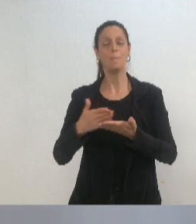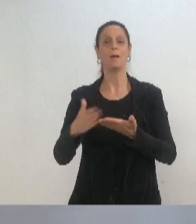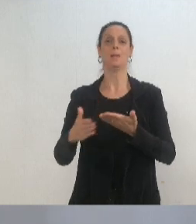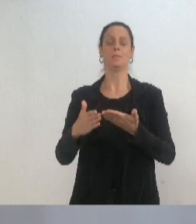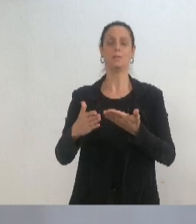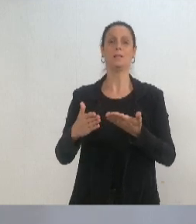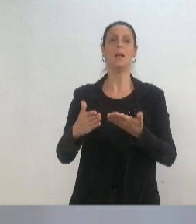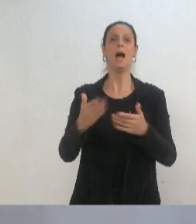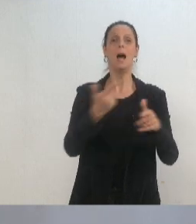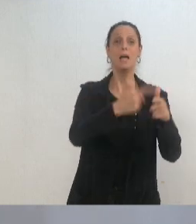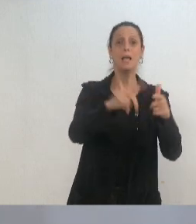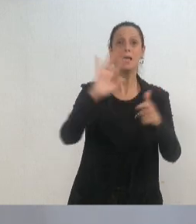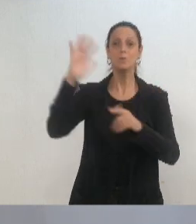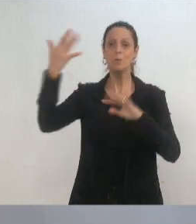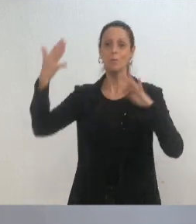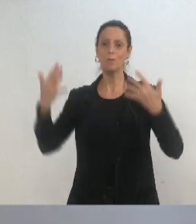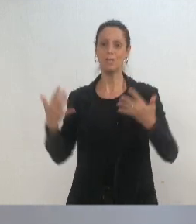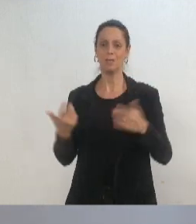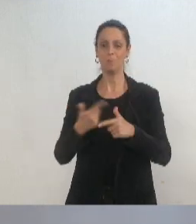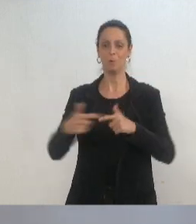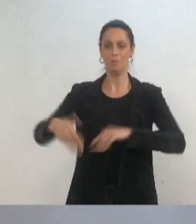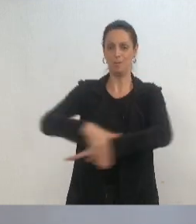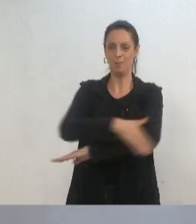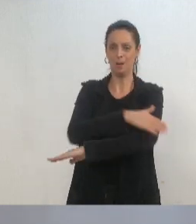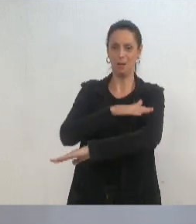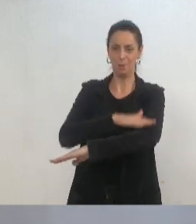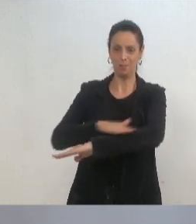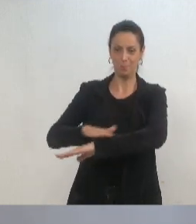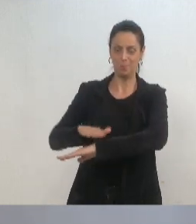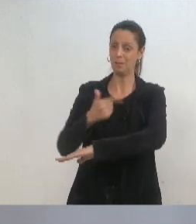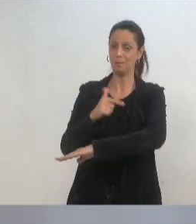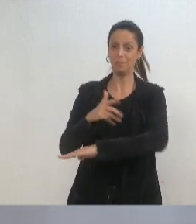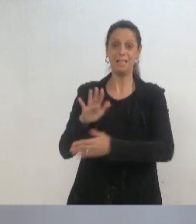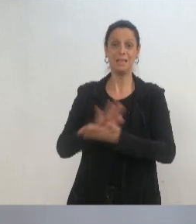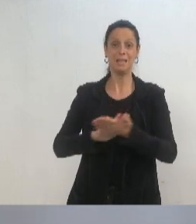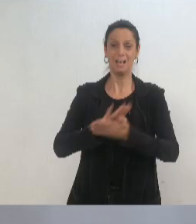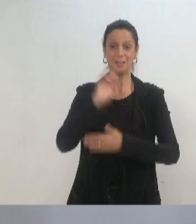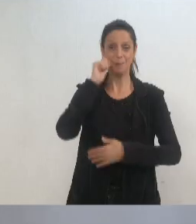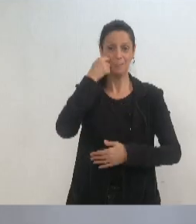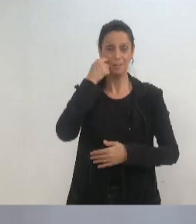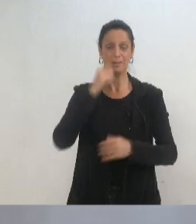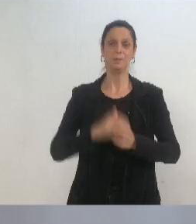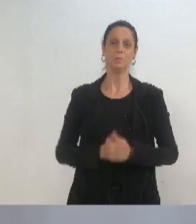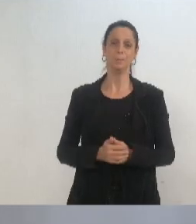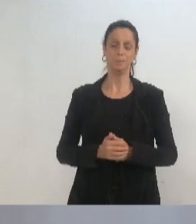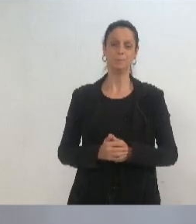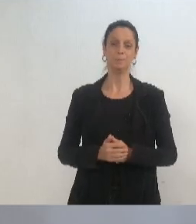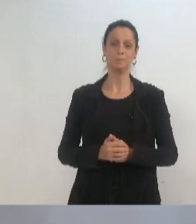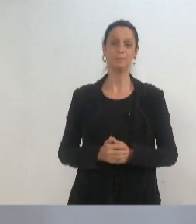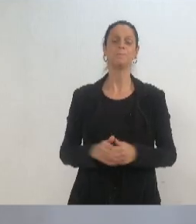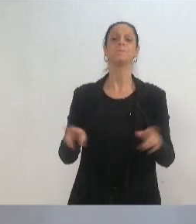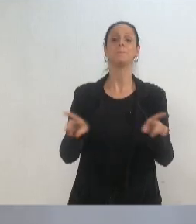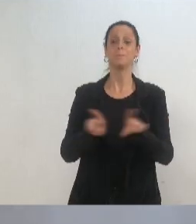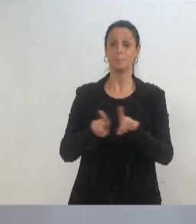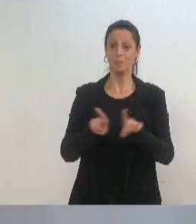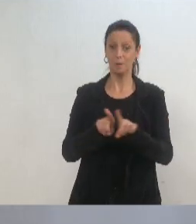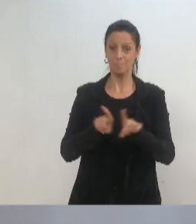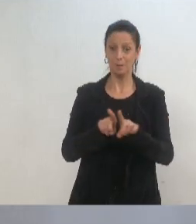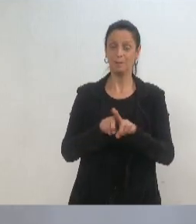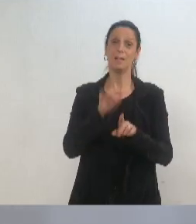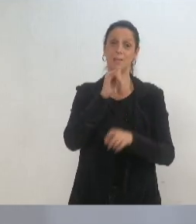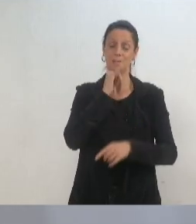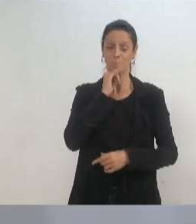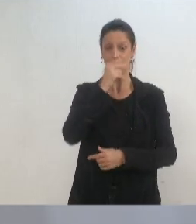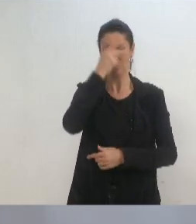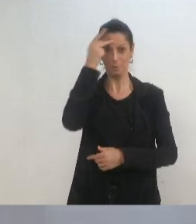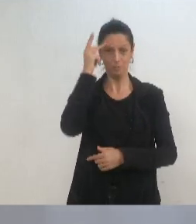que trazem muita despesa, e mesmo trazendo despesas, com esse serviço de patrola e macadamização, nunca consegue solucionar o problema, porque